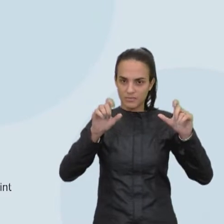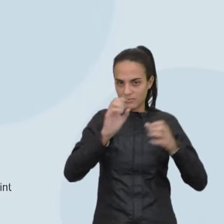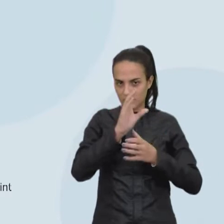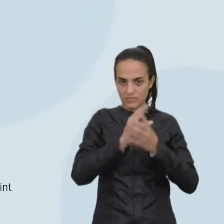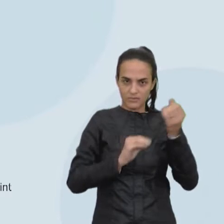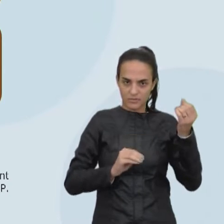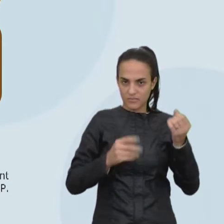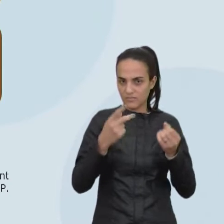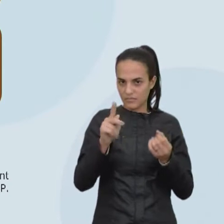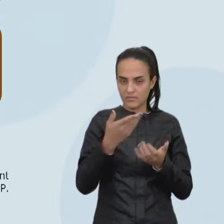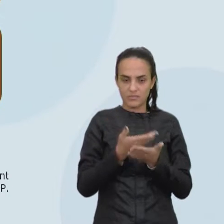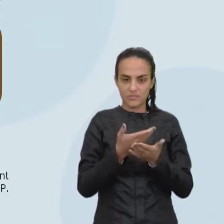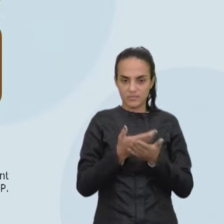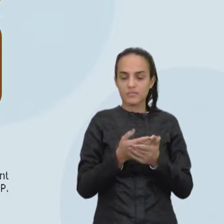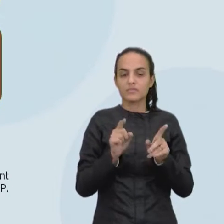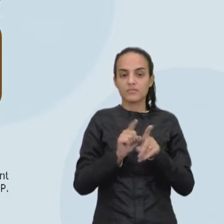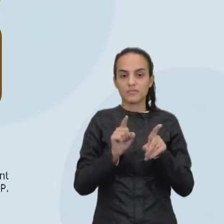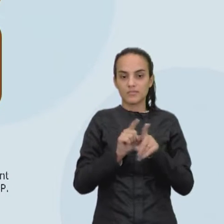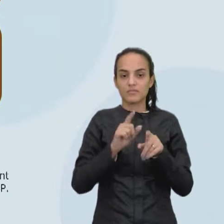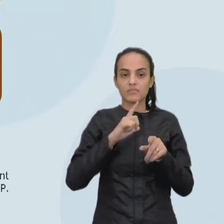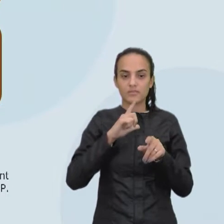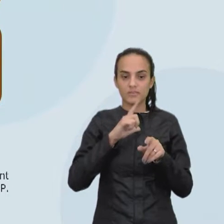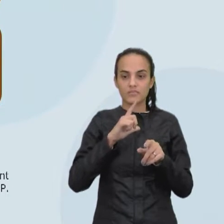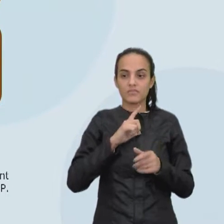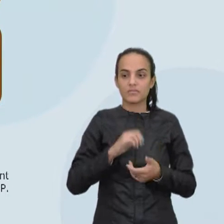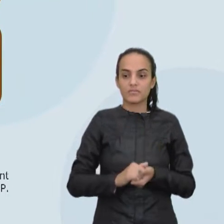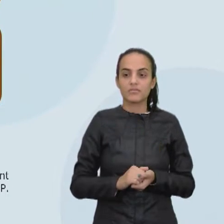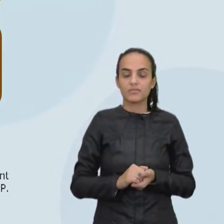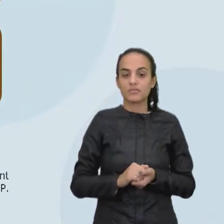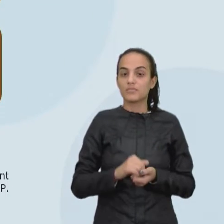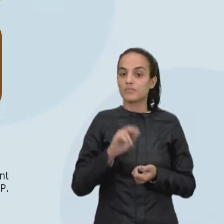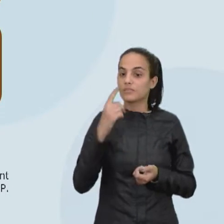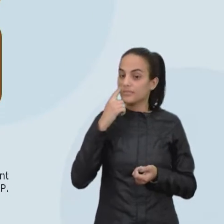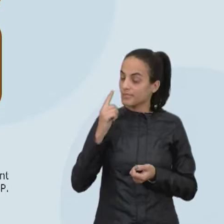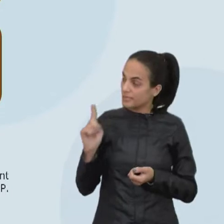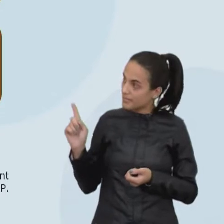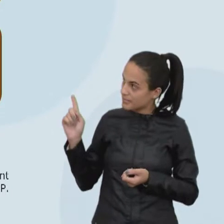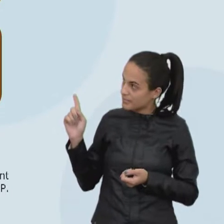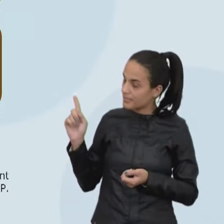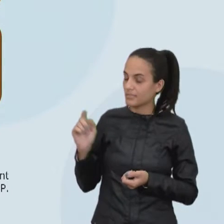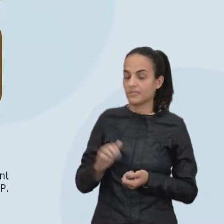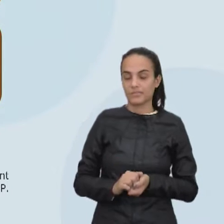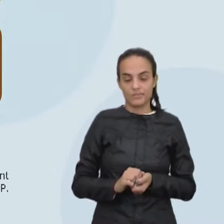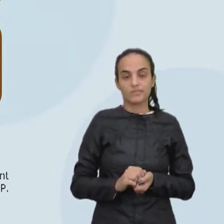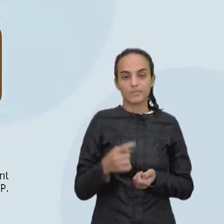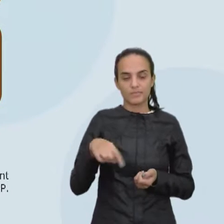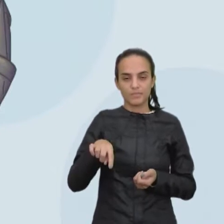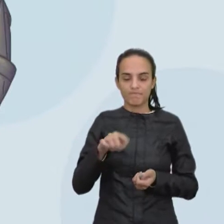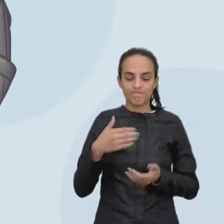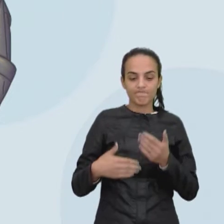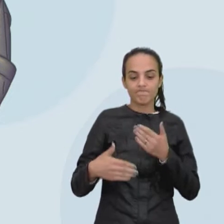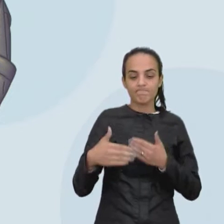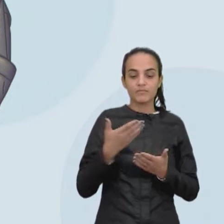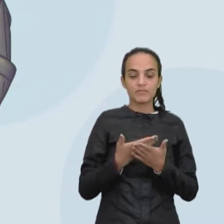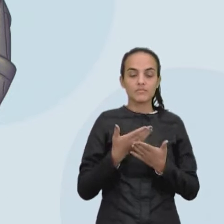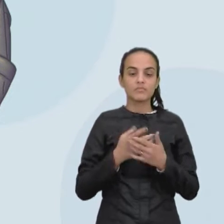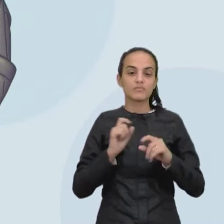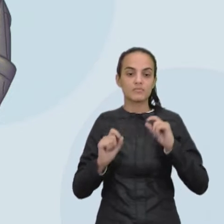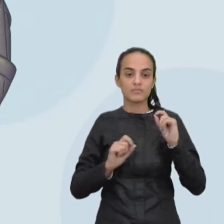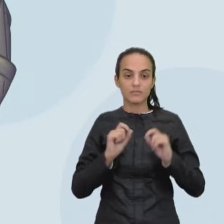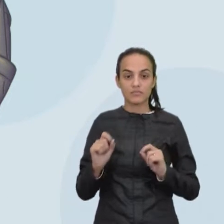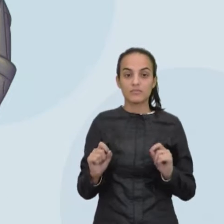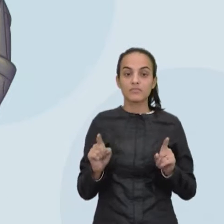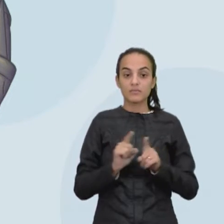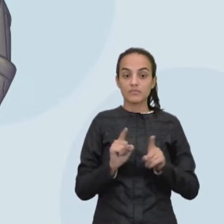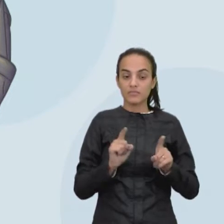você estudante. Temos também o nosso caminho, o nosso drone, ele traz aí o caminho que nós estamos percorrendo. E temos também